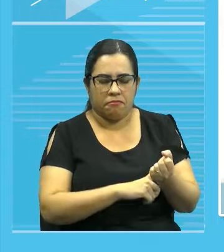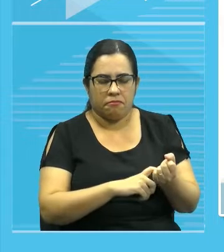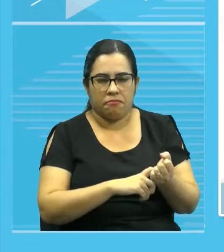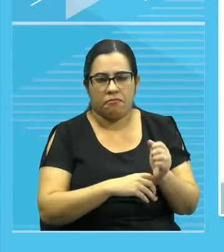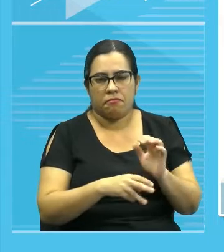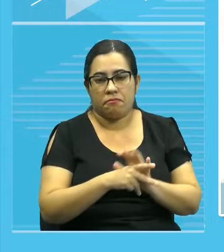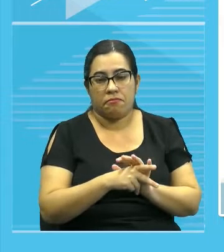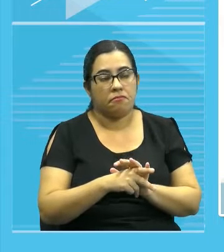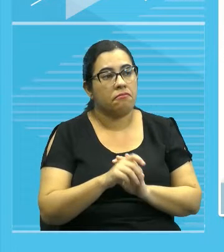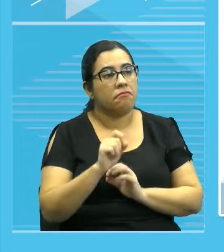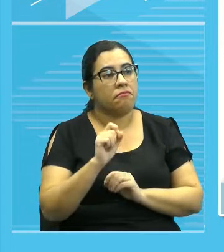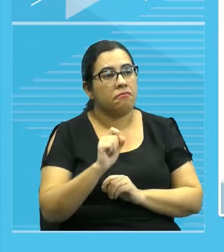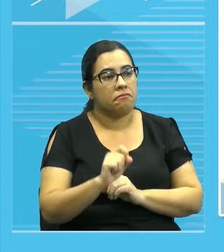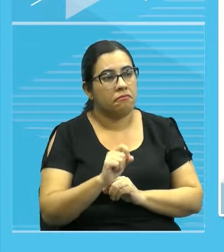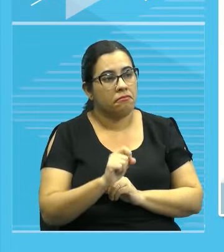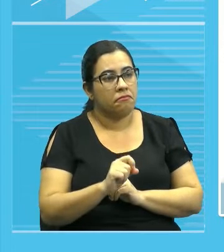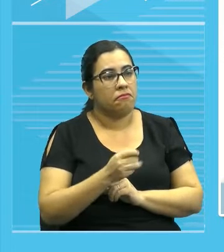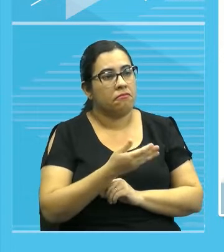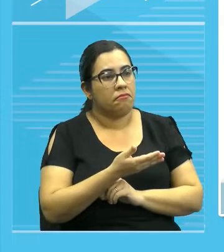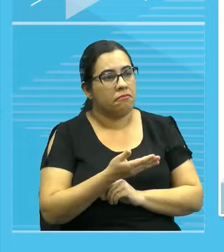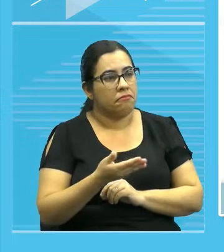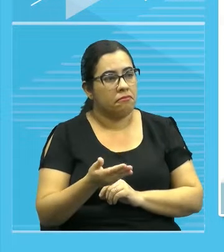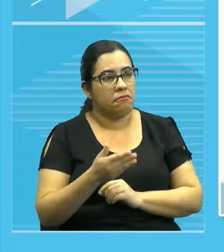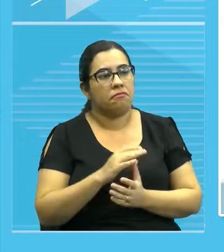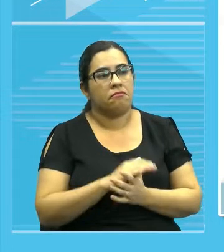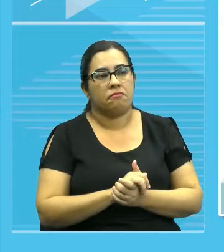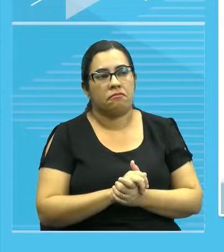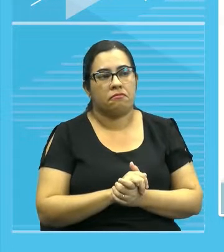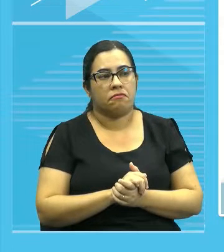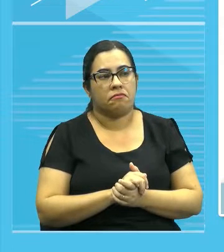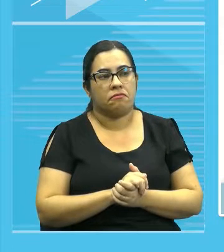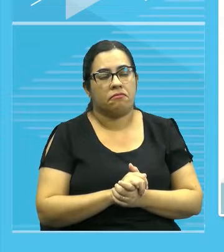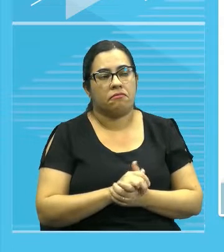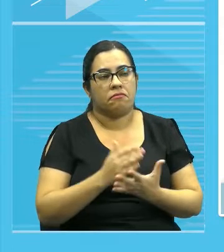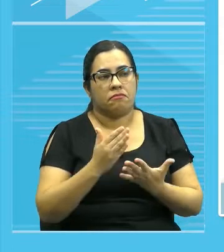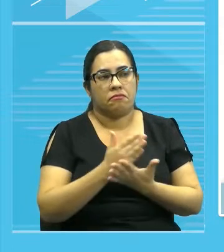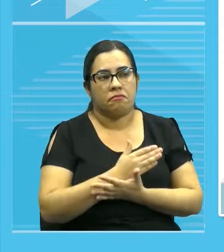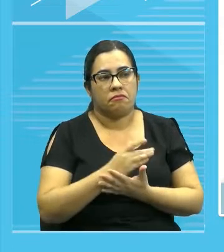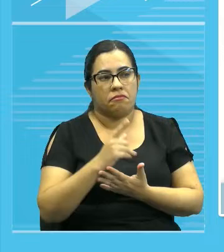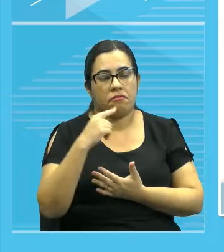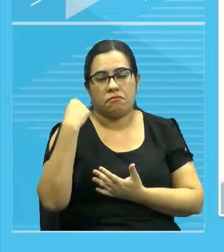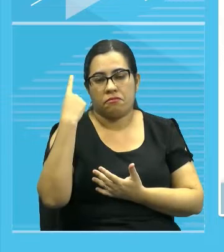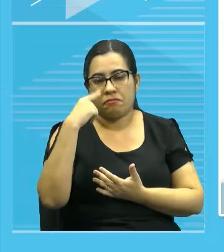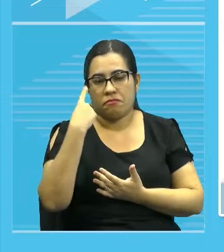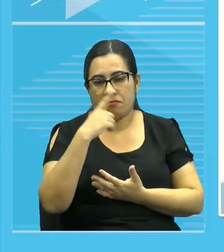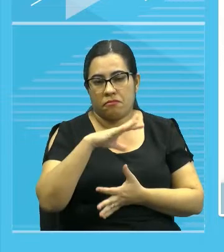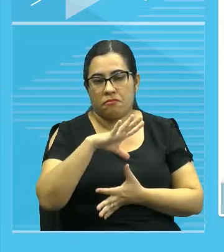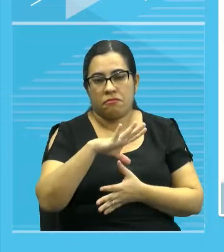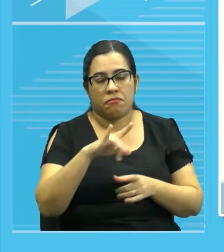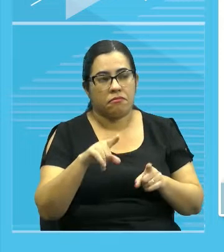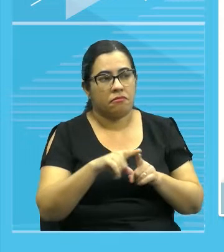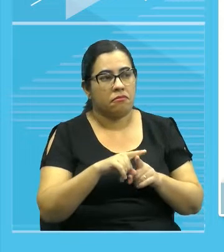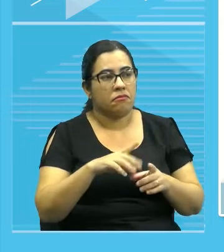hispano-americanos para com a destruição e o saque de suas riquezas és naturais